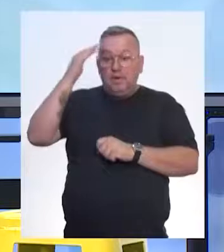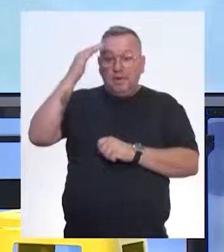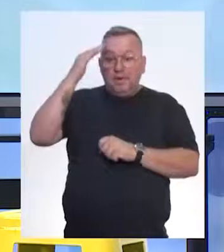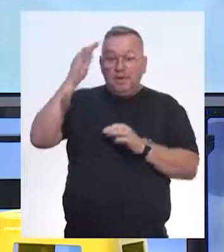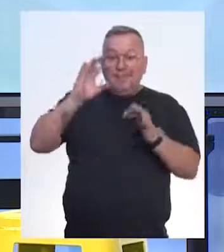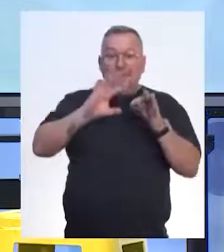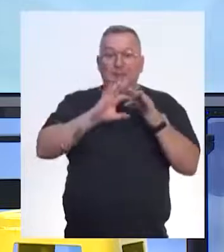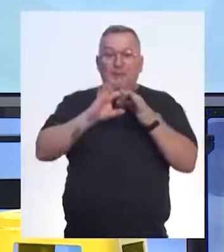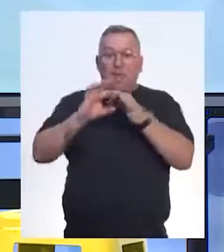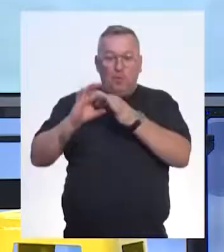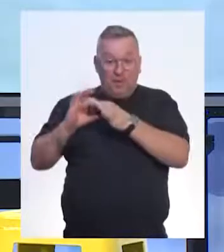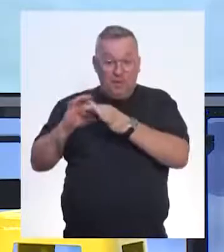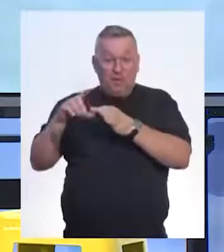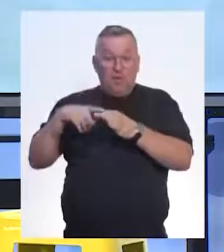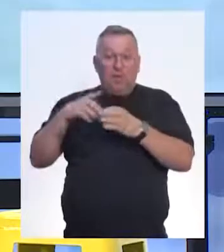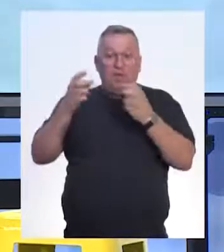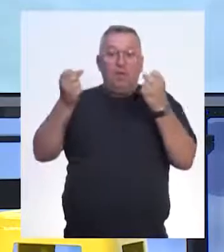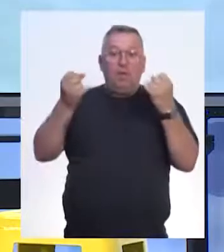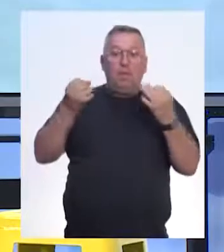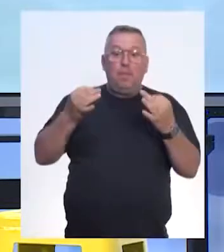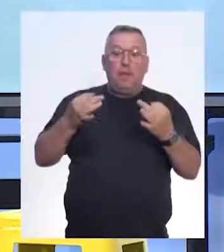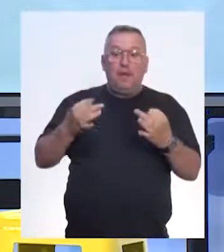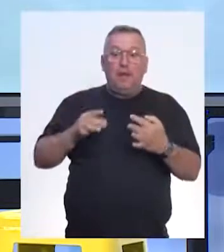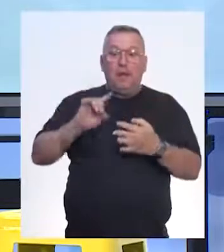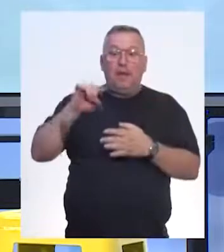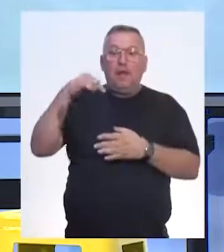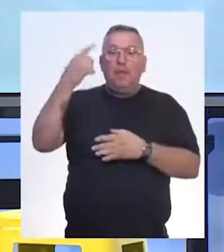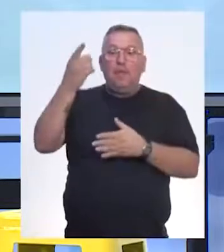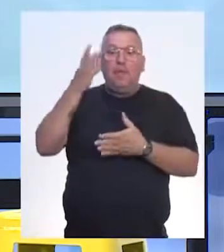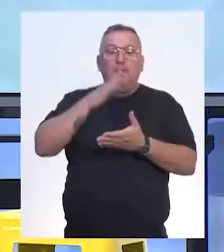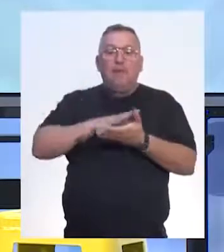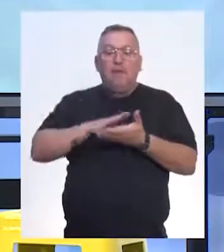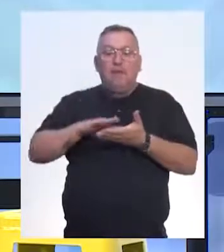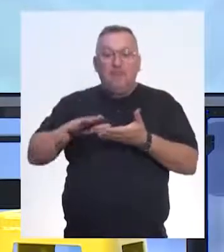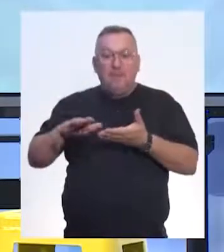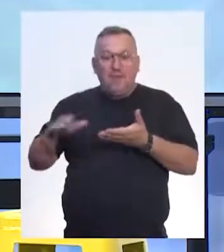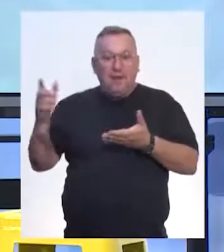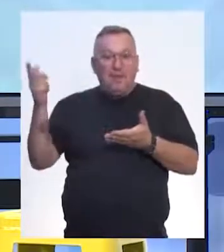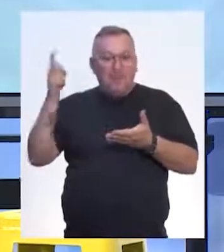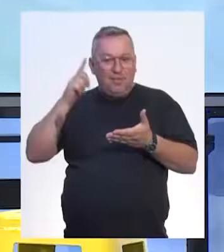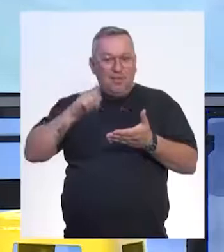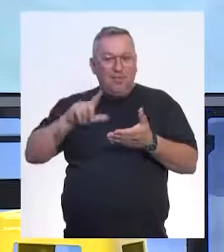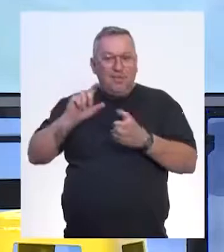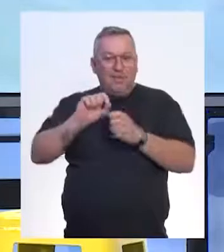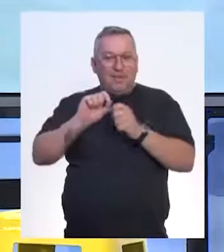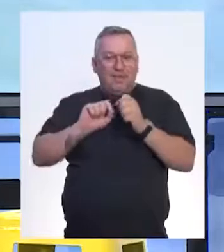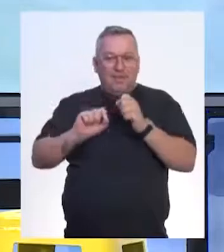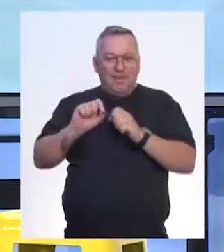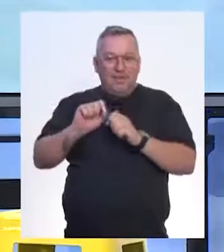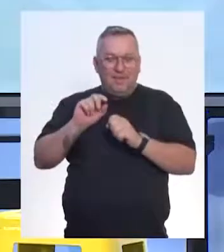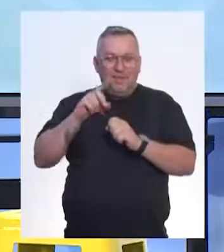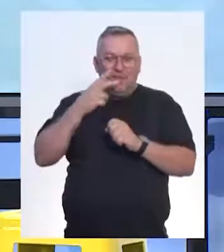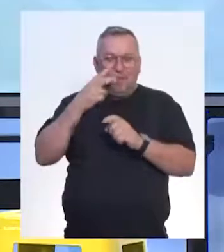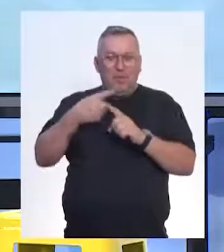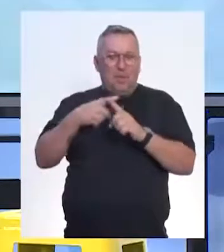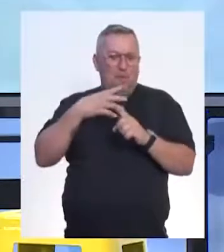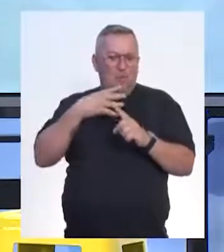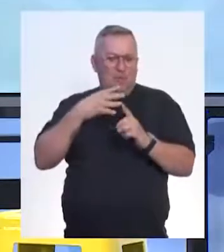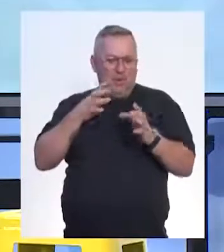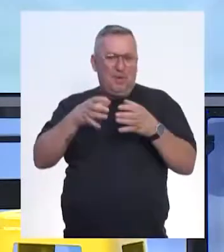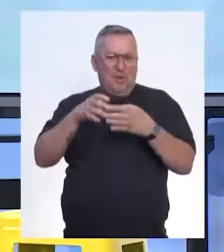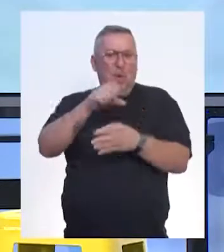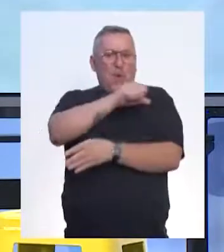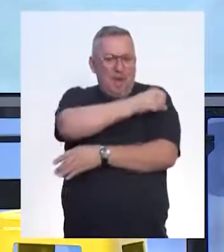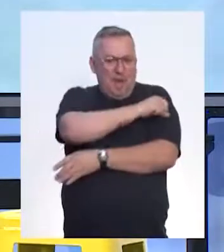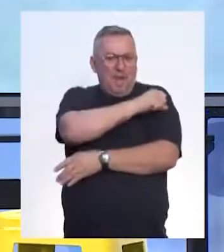contexto. Eu vou explicar e, com certeza, na próxima atividade, conhecendo essa galera do 8º ano, e vocês